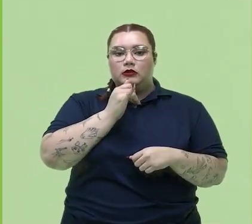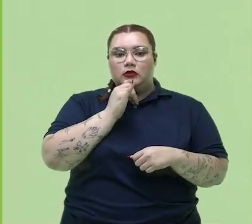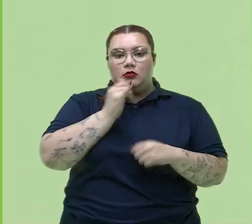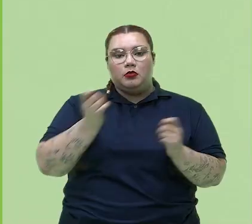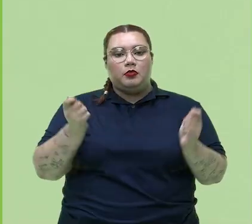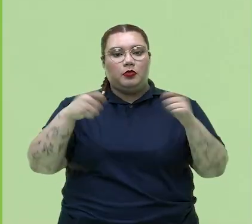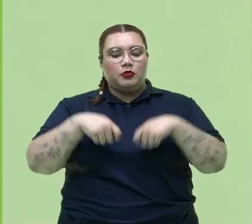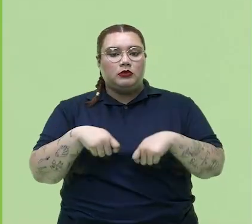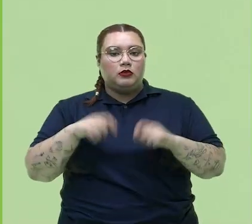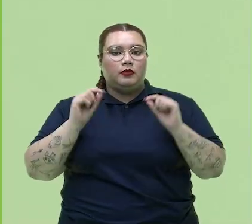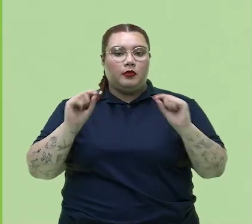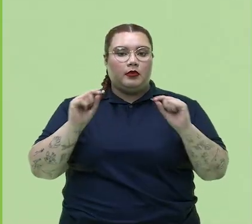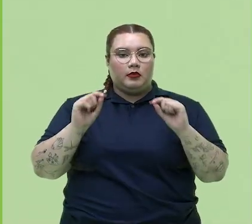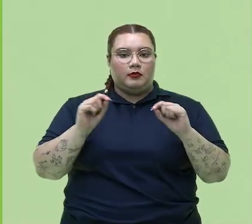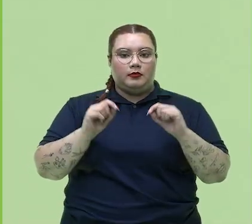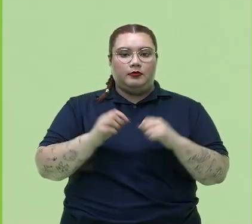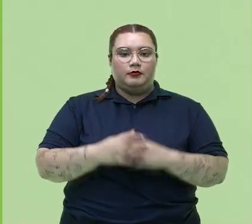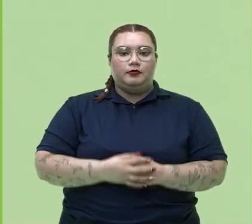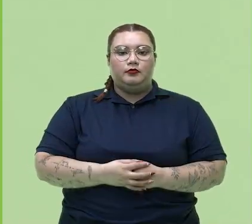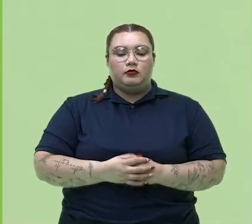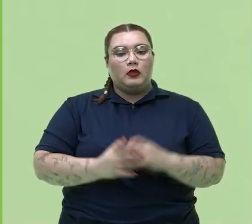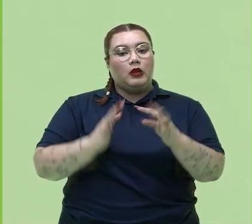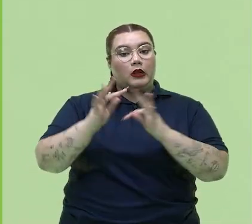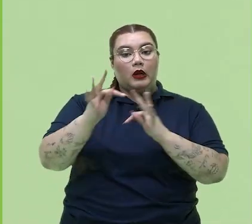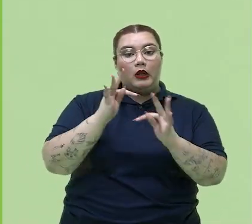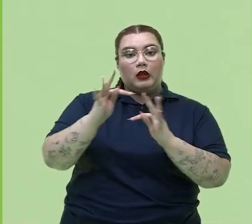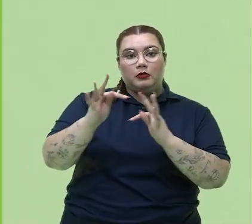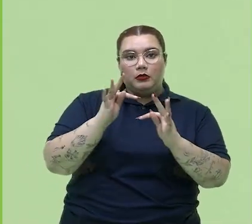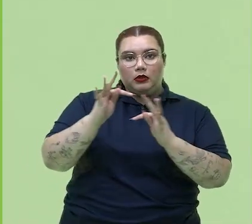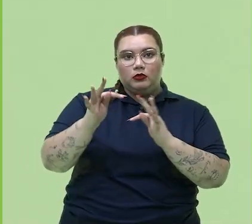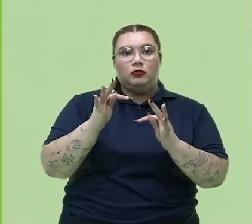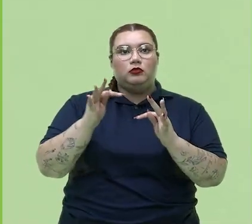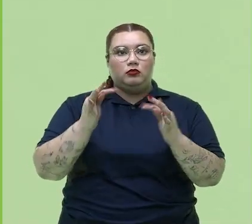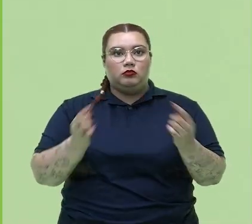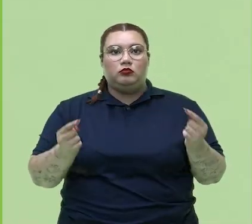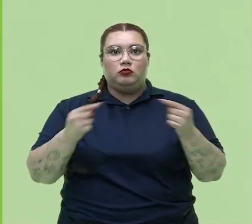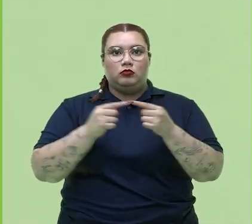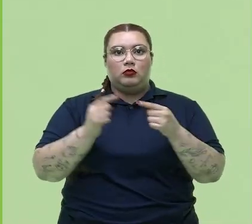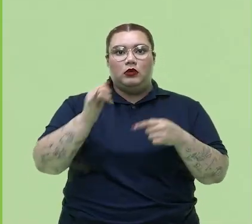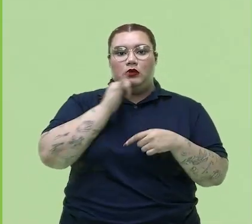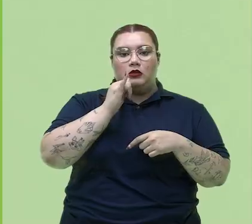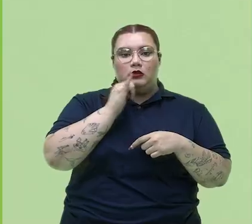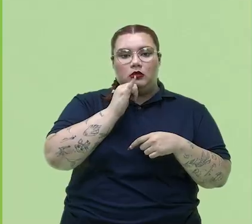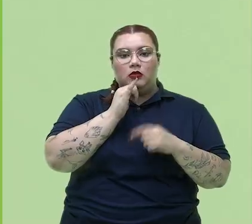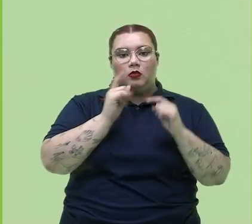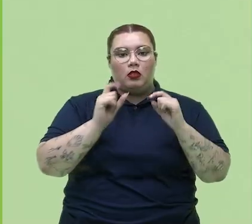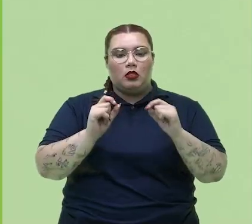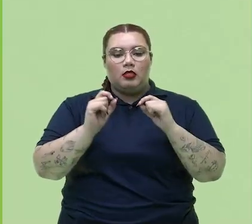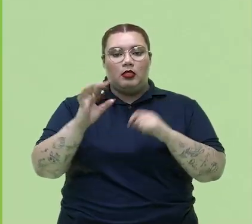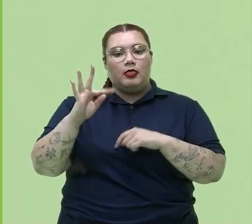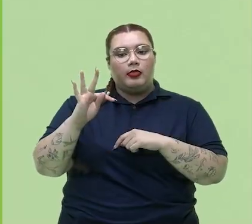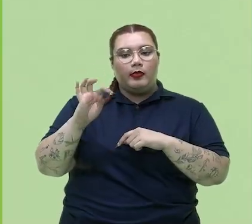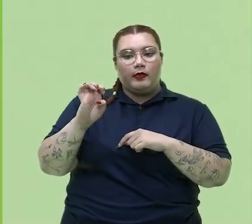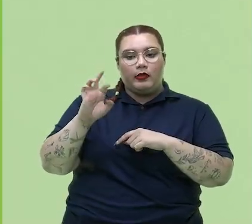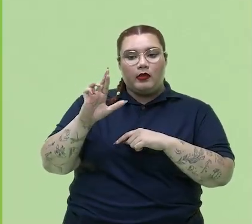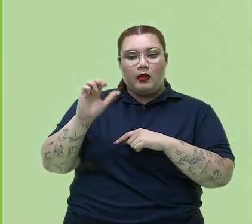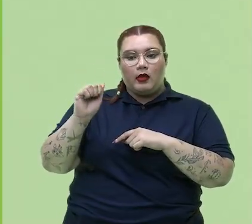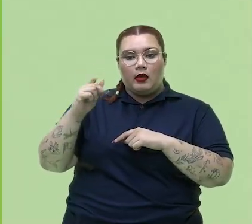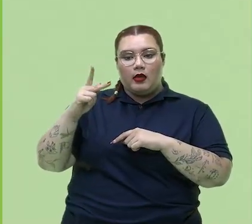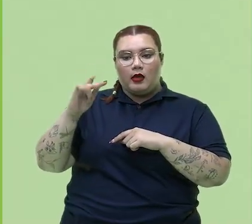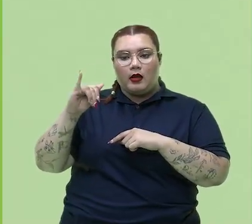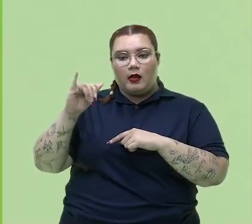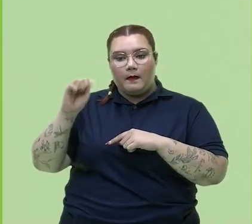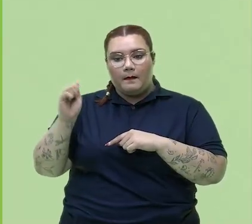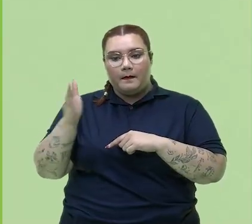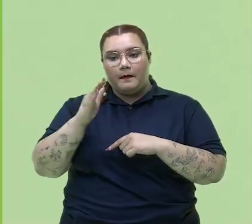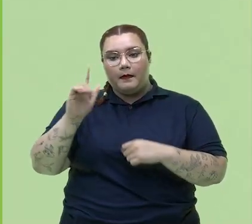tornar possível tratamentos, né, como, por exemplo, a terapia gênica, que vem ganhando mais